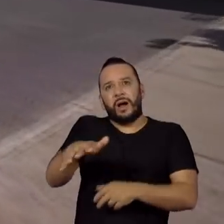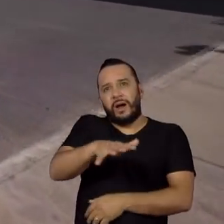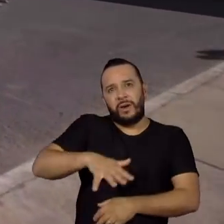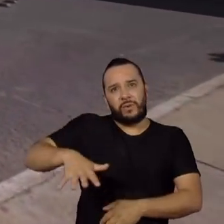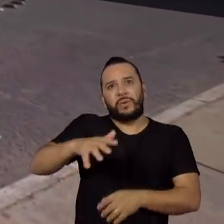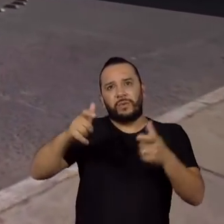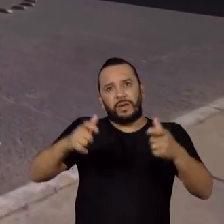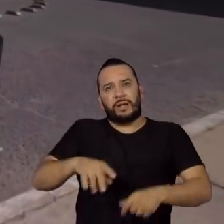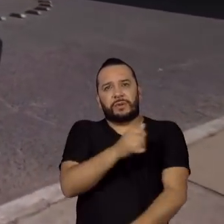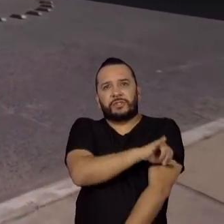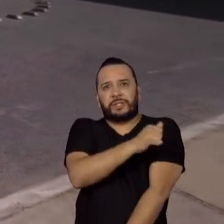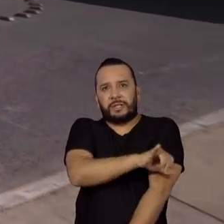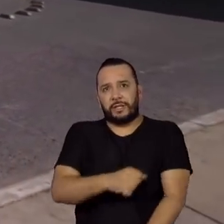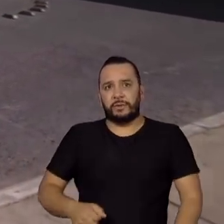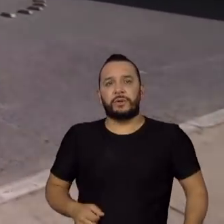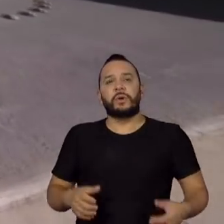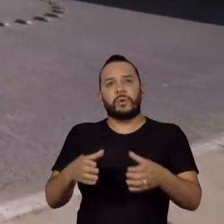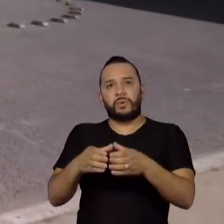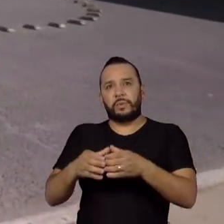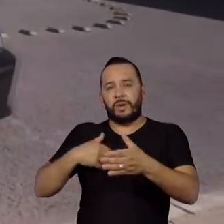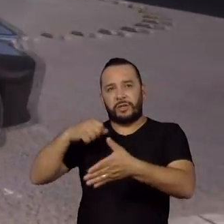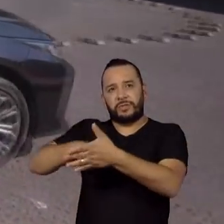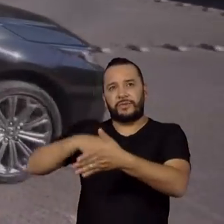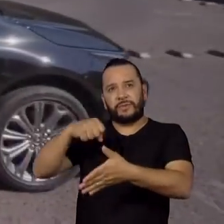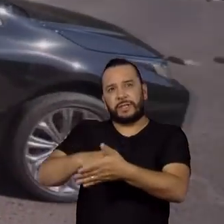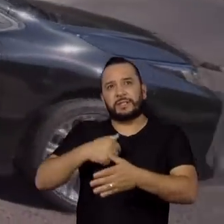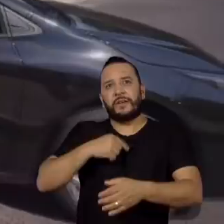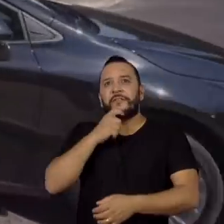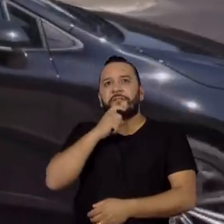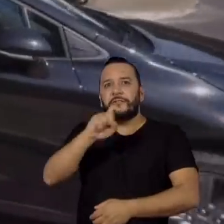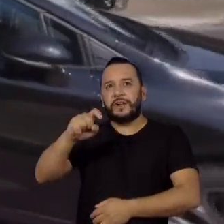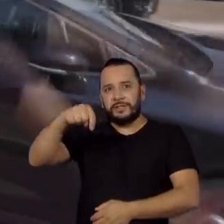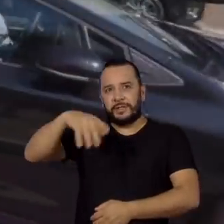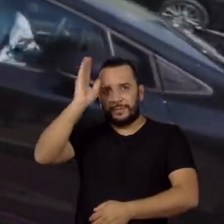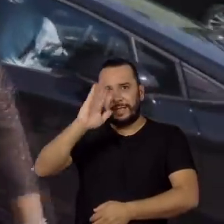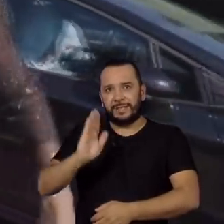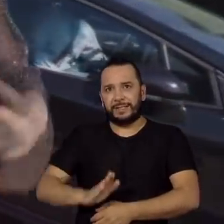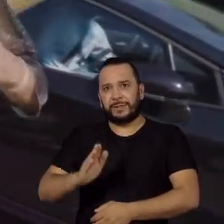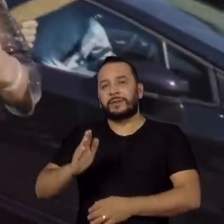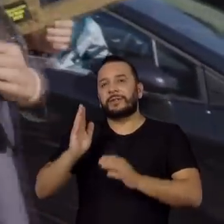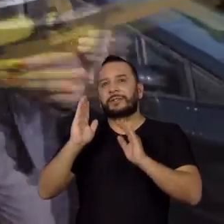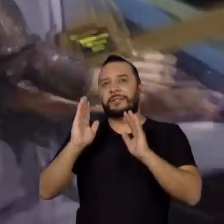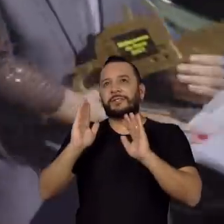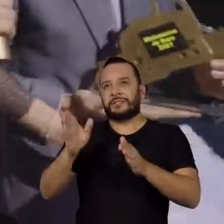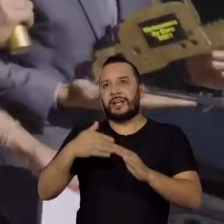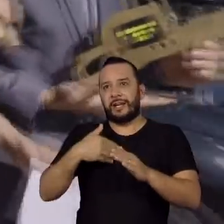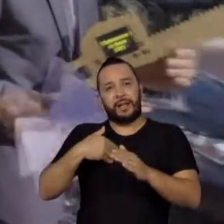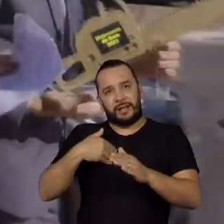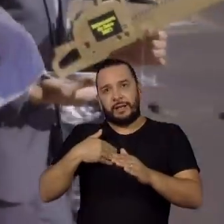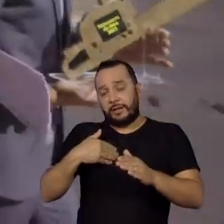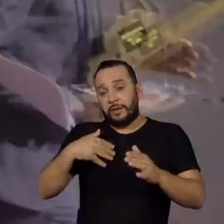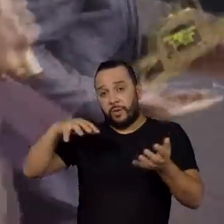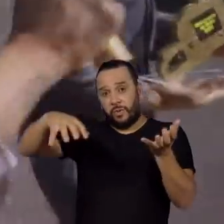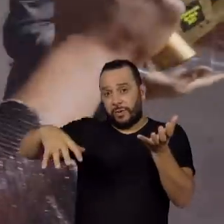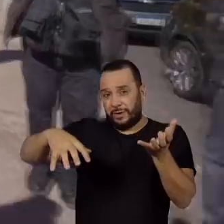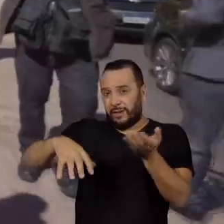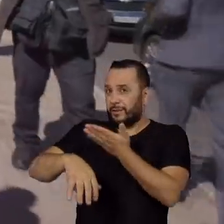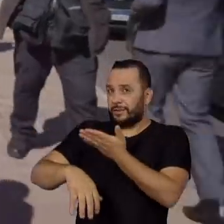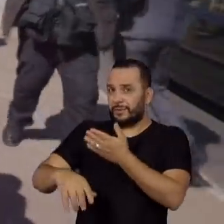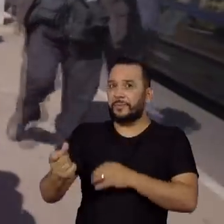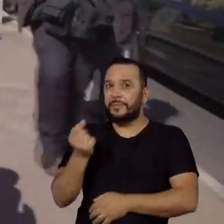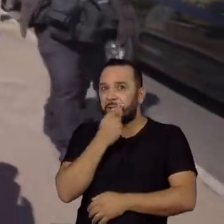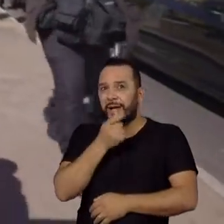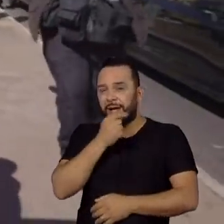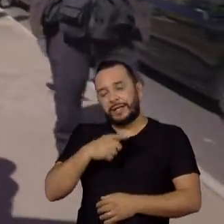Em protesto, ativistas da ONG Greenpeace Brasil fazem entrega simbólica na entrada do Congresso Nacional